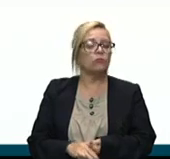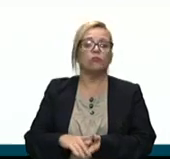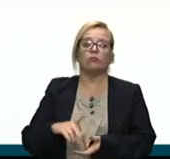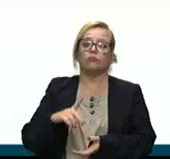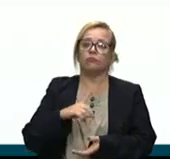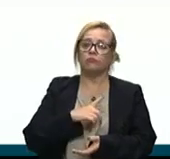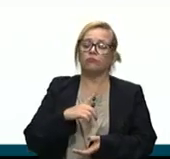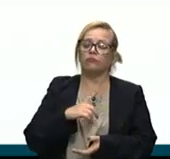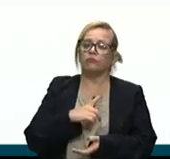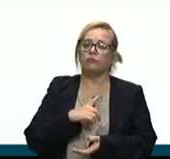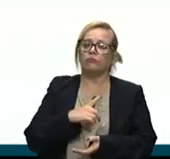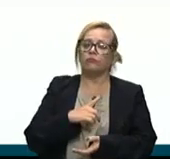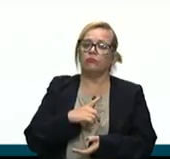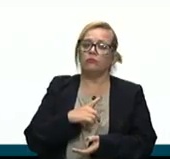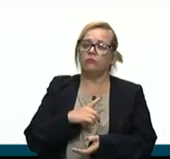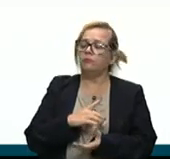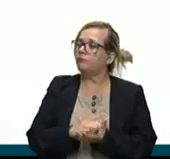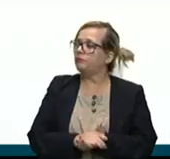sobra